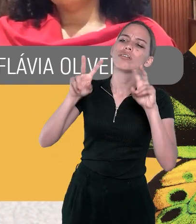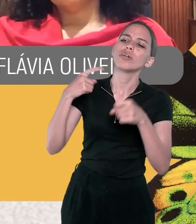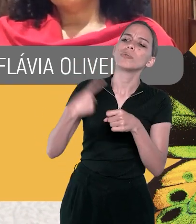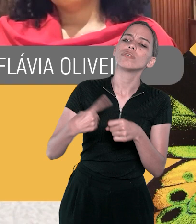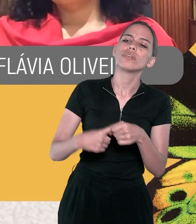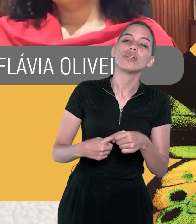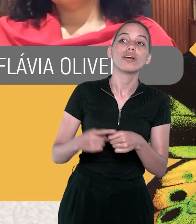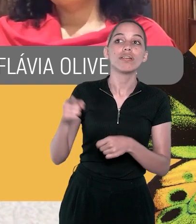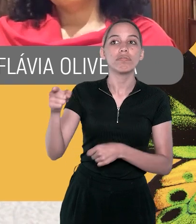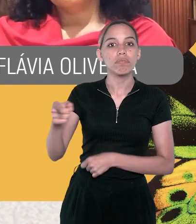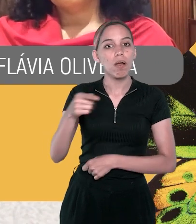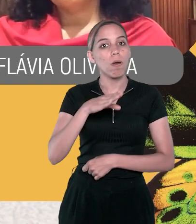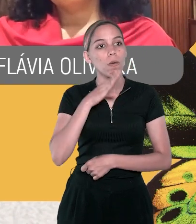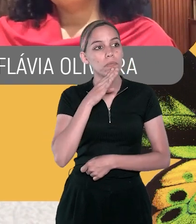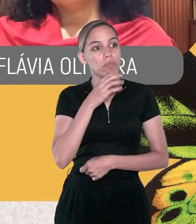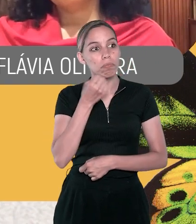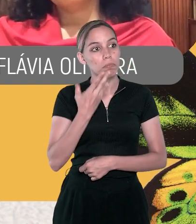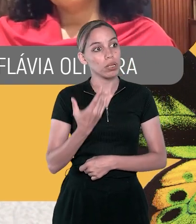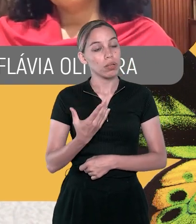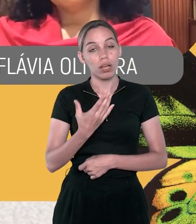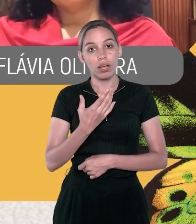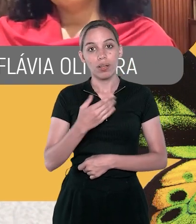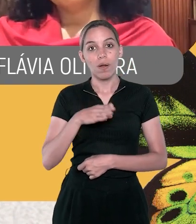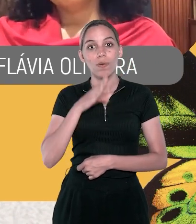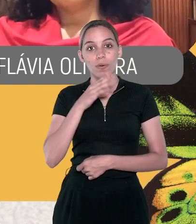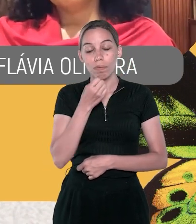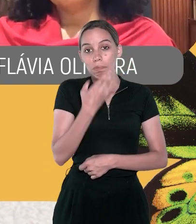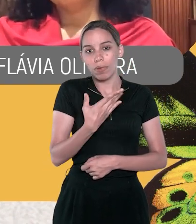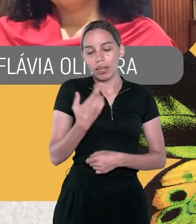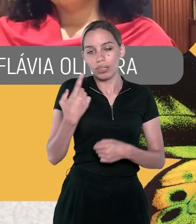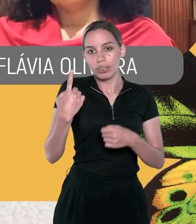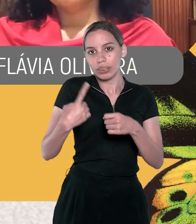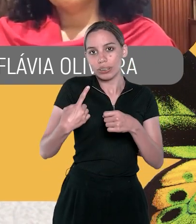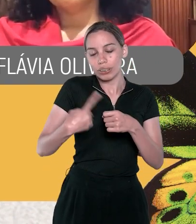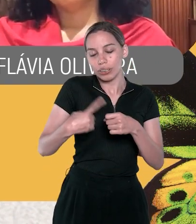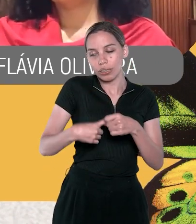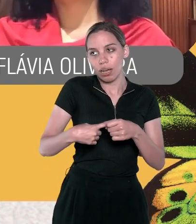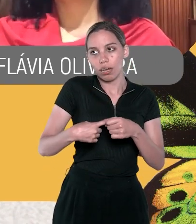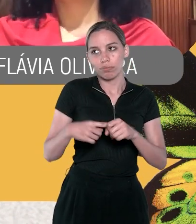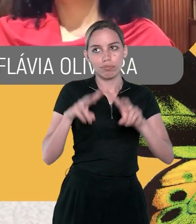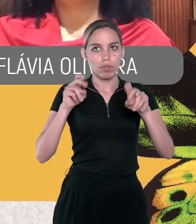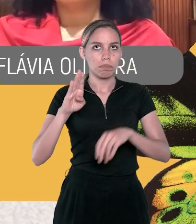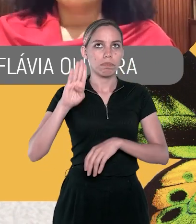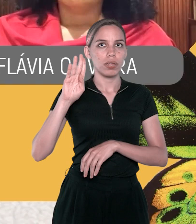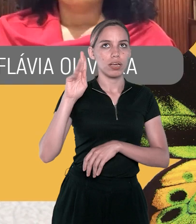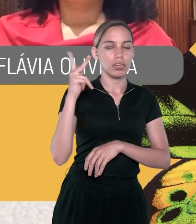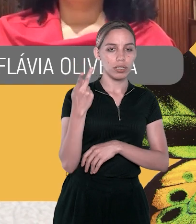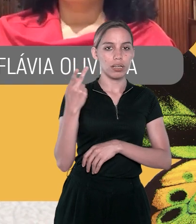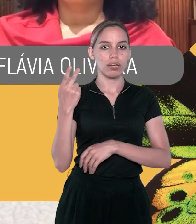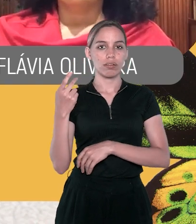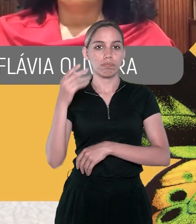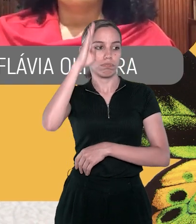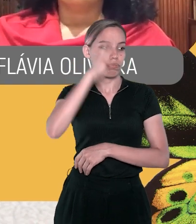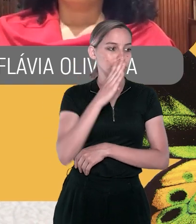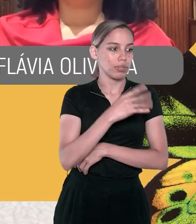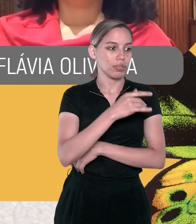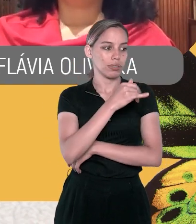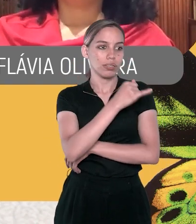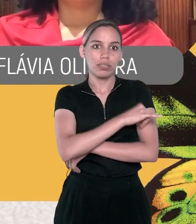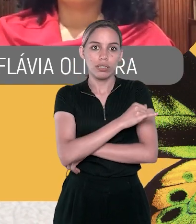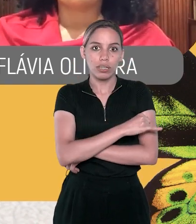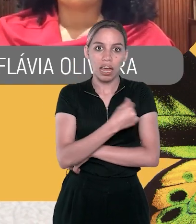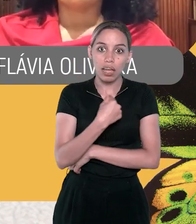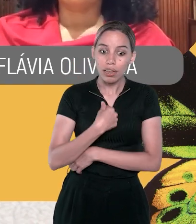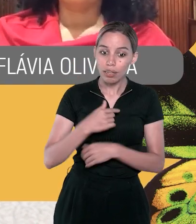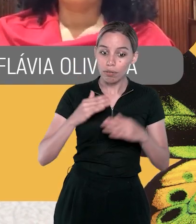cidade. Né? Quer dizer, eles sabem mais de Belo Horizonte, eles sabem mais de Brasília, eles sabem mais do Rio do que eu, cidades que eu morei durante muito